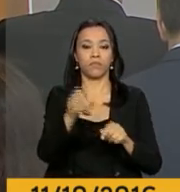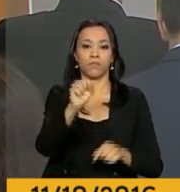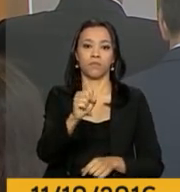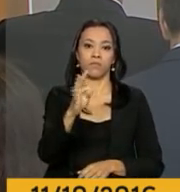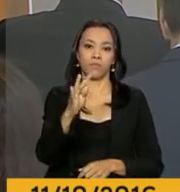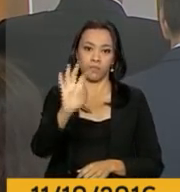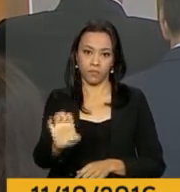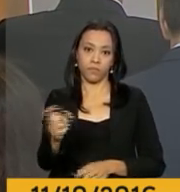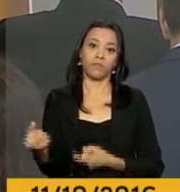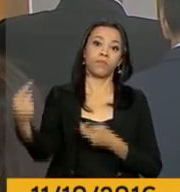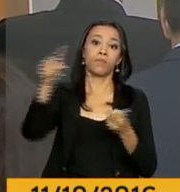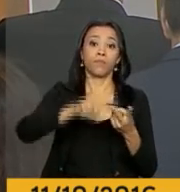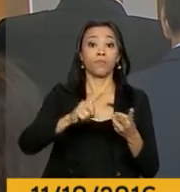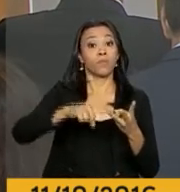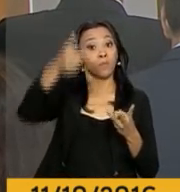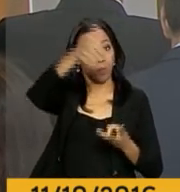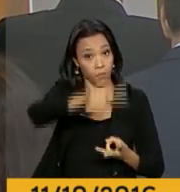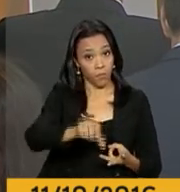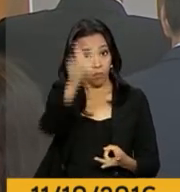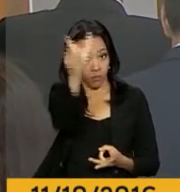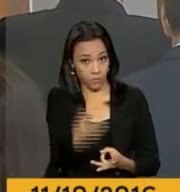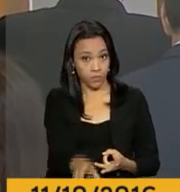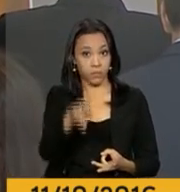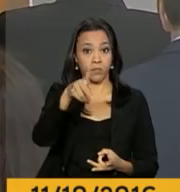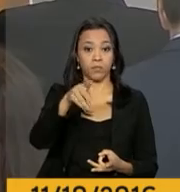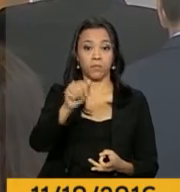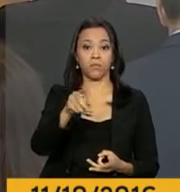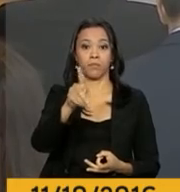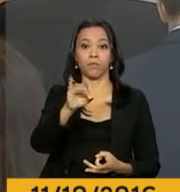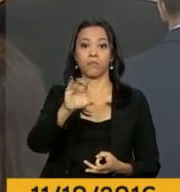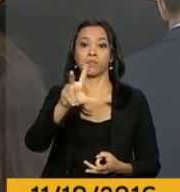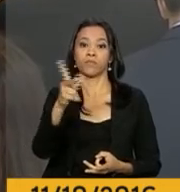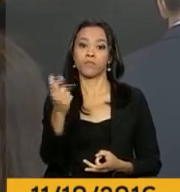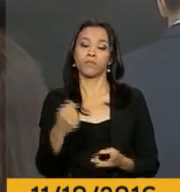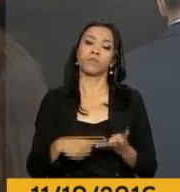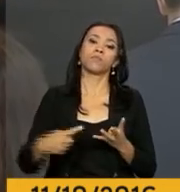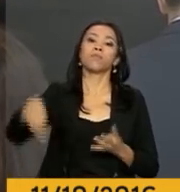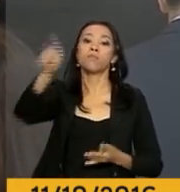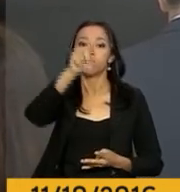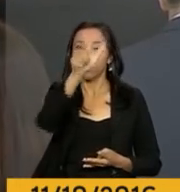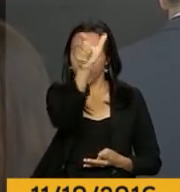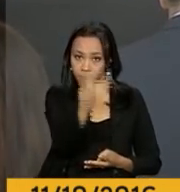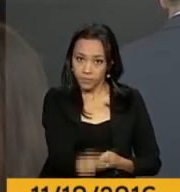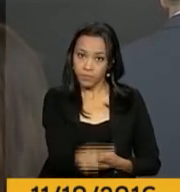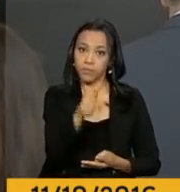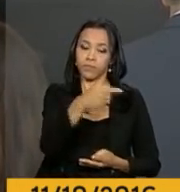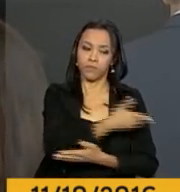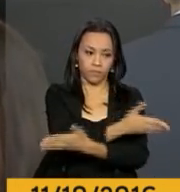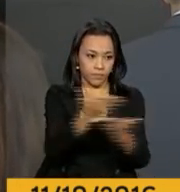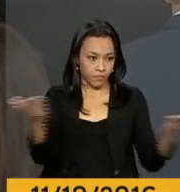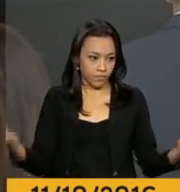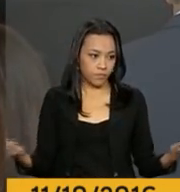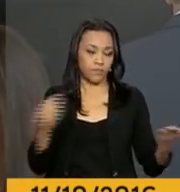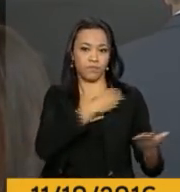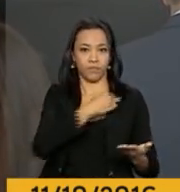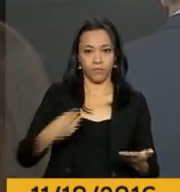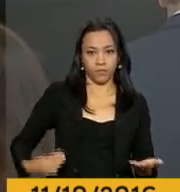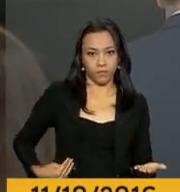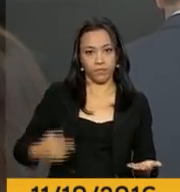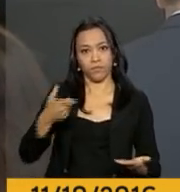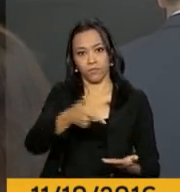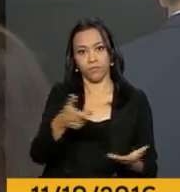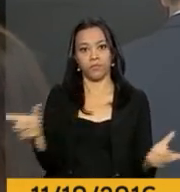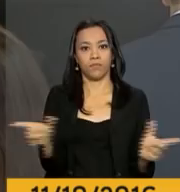Alexandre mora Alberto betr gre gre Mendonça o senhores ministros Tribunal Superior